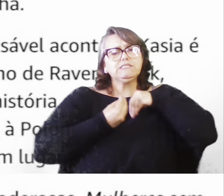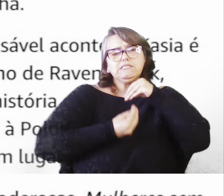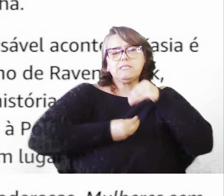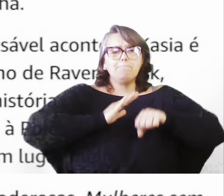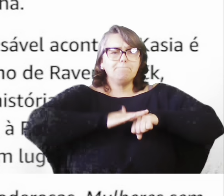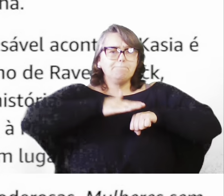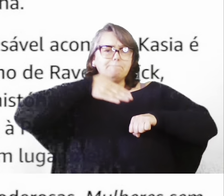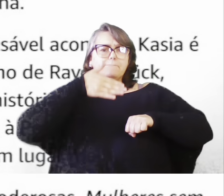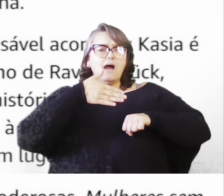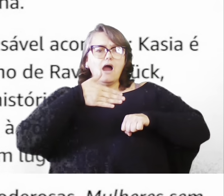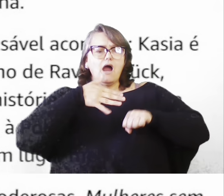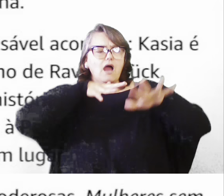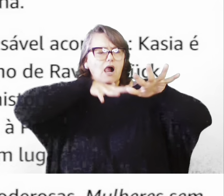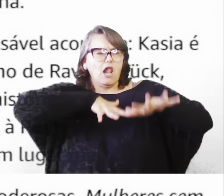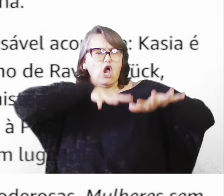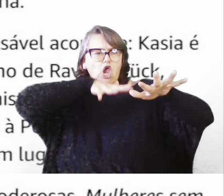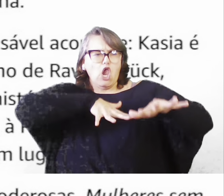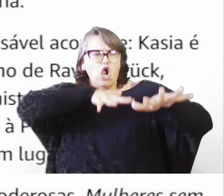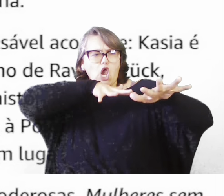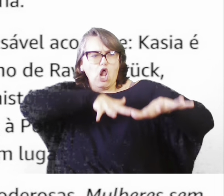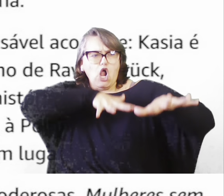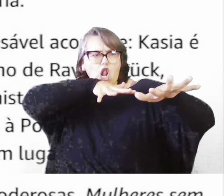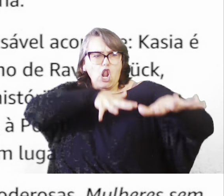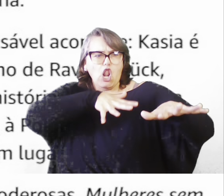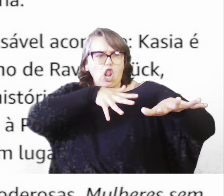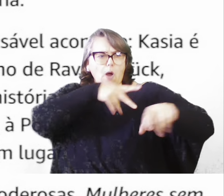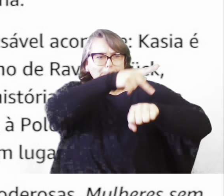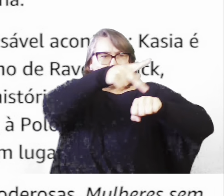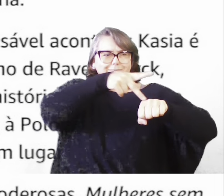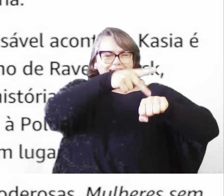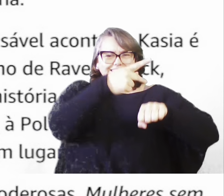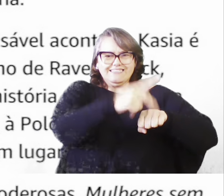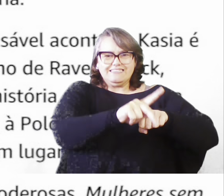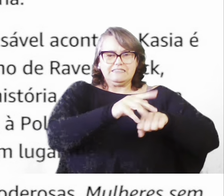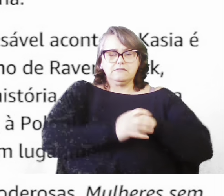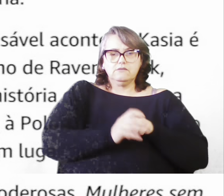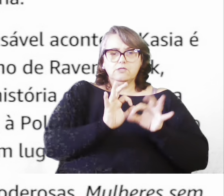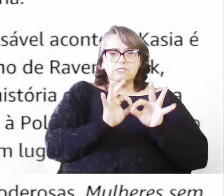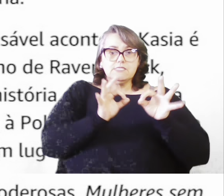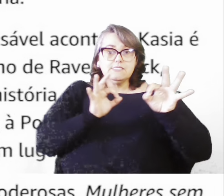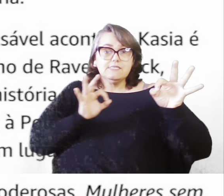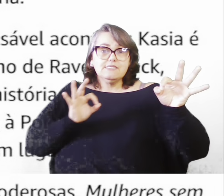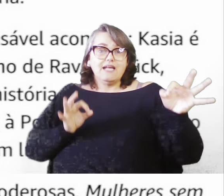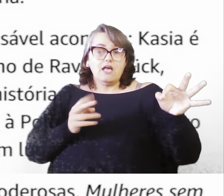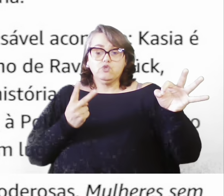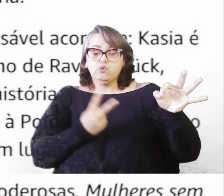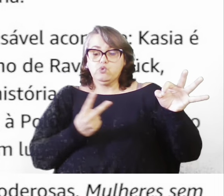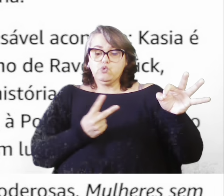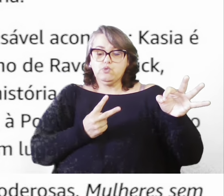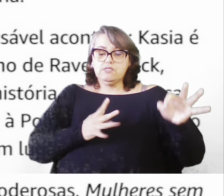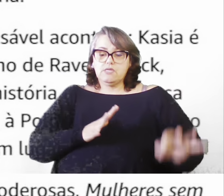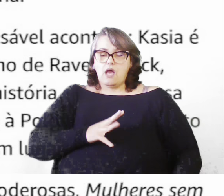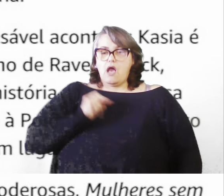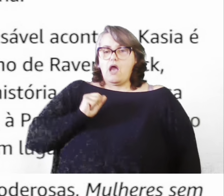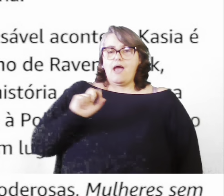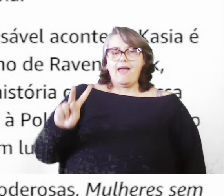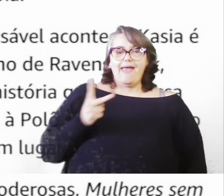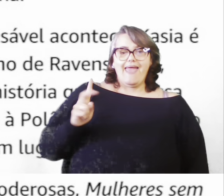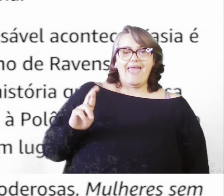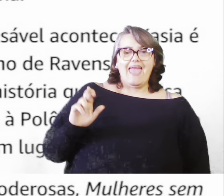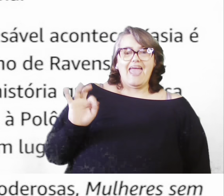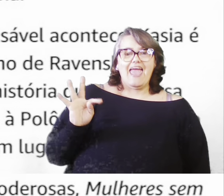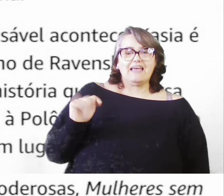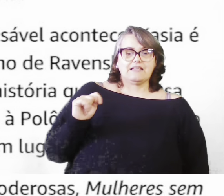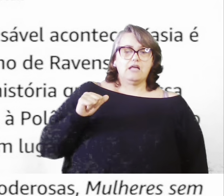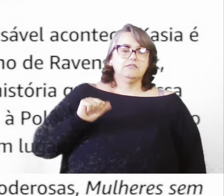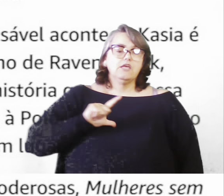conforme se envolve cada vez mais com o movimento de resistência de seu país. Distante das duas, a